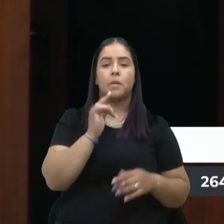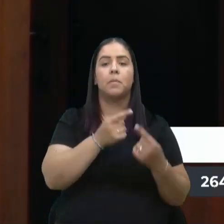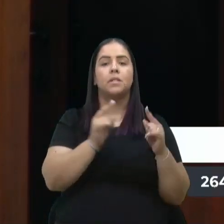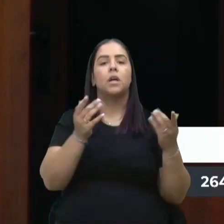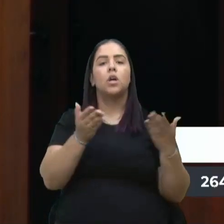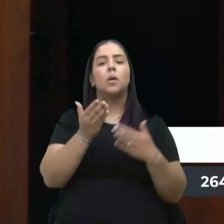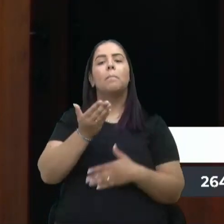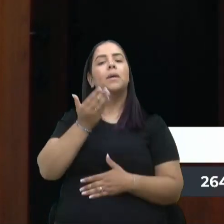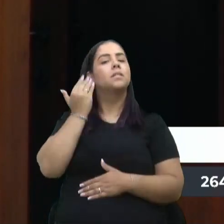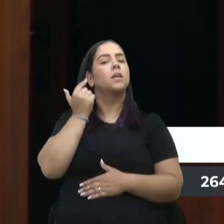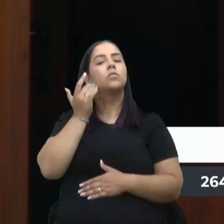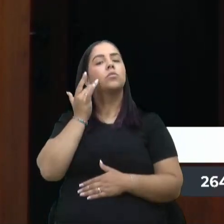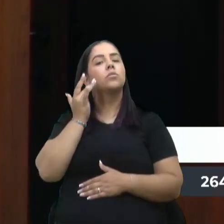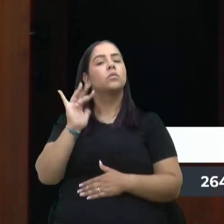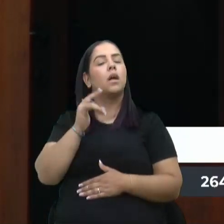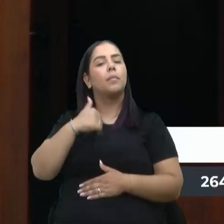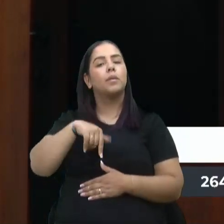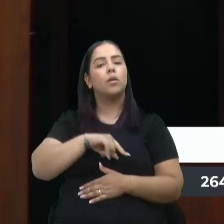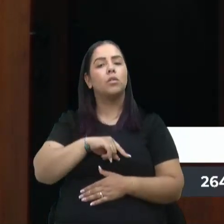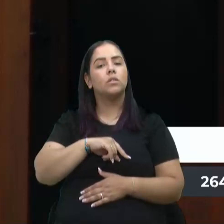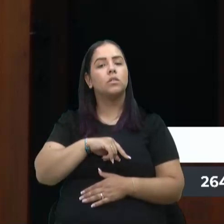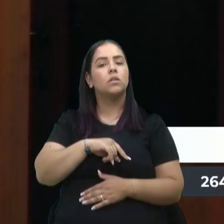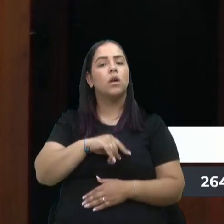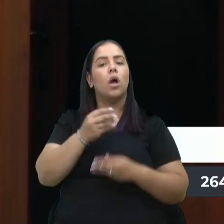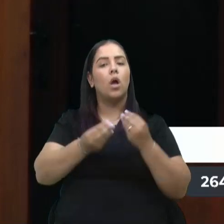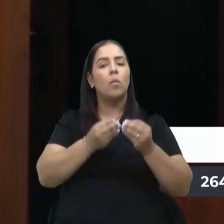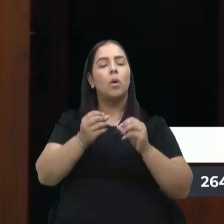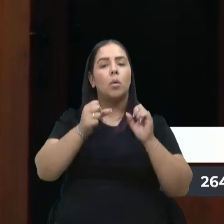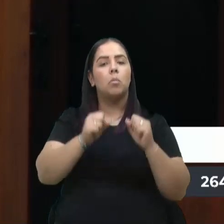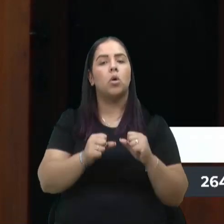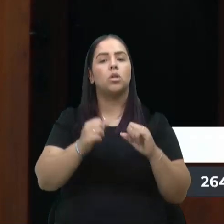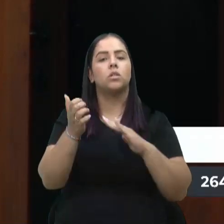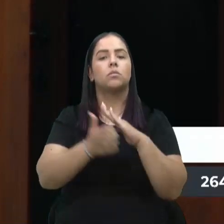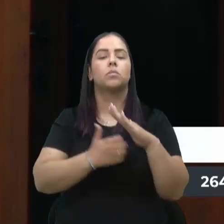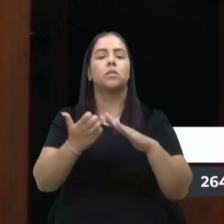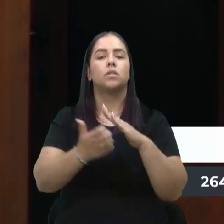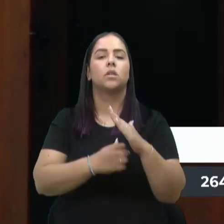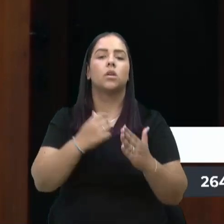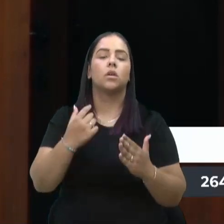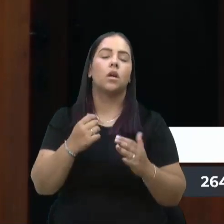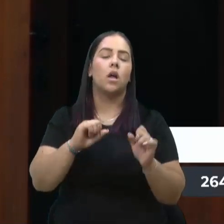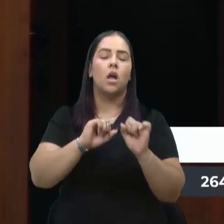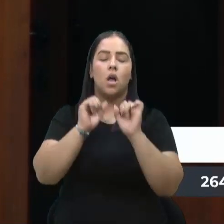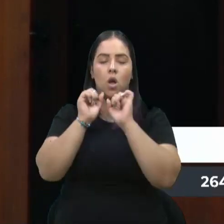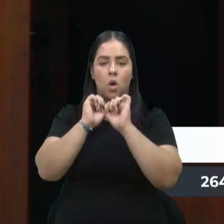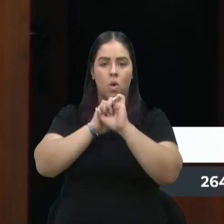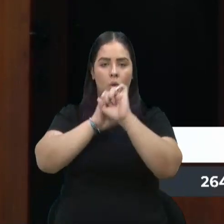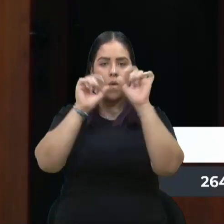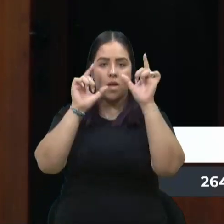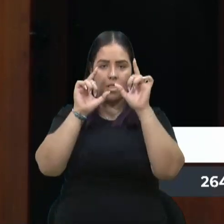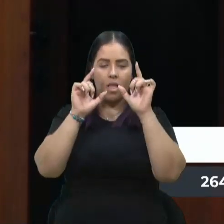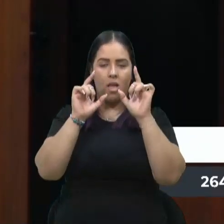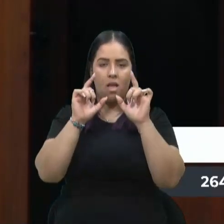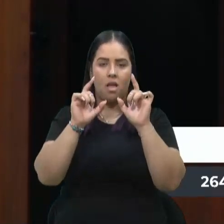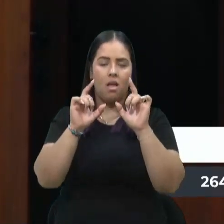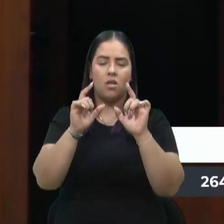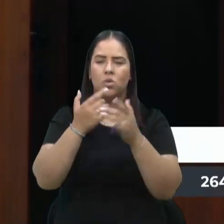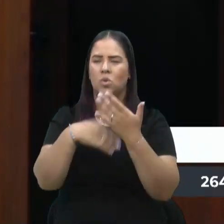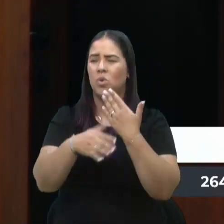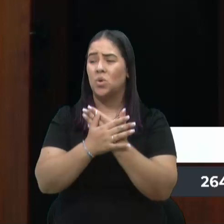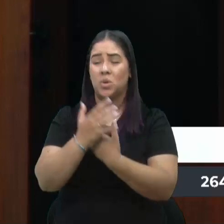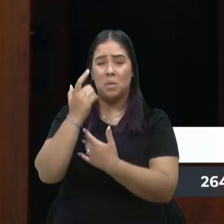incerto. Porque como pode um empresário acordar de manhã com tudo que ele já pensa em